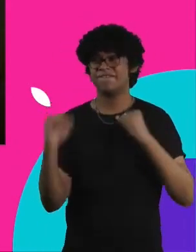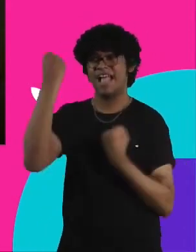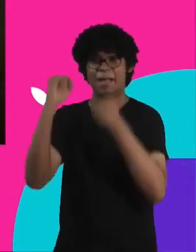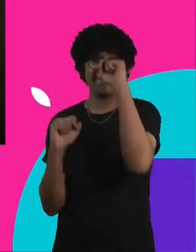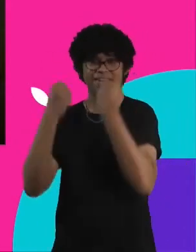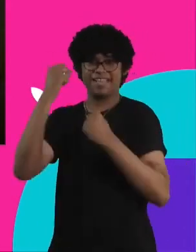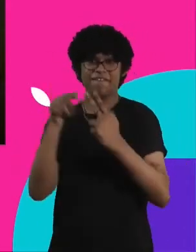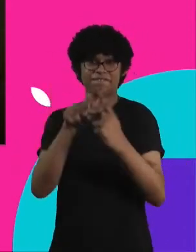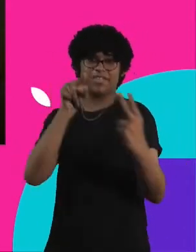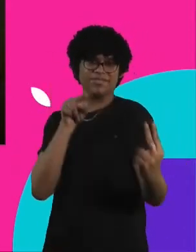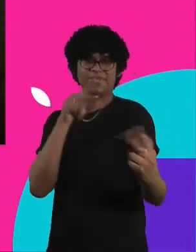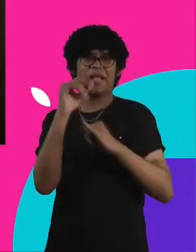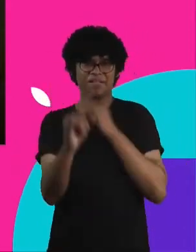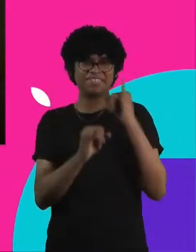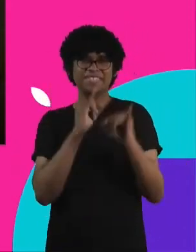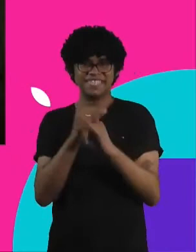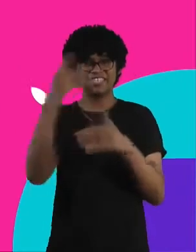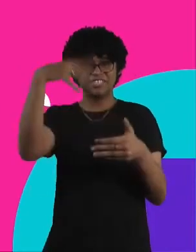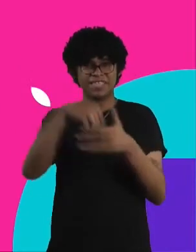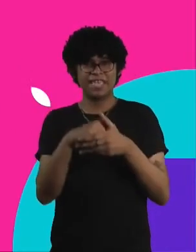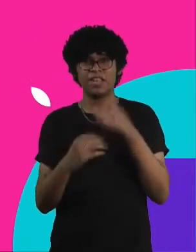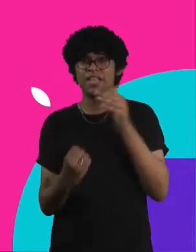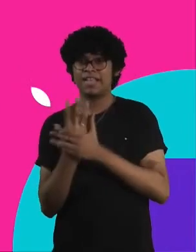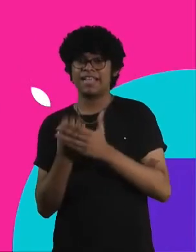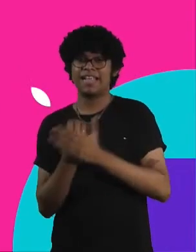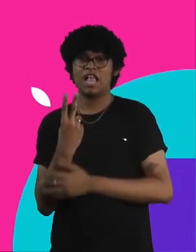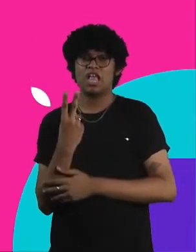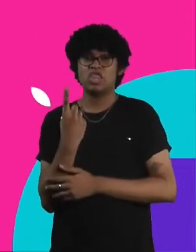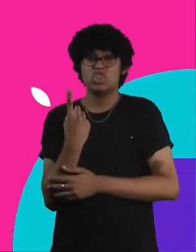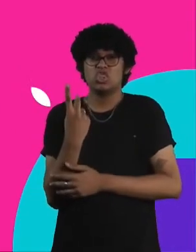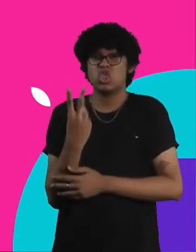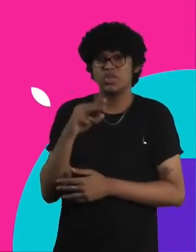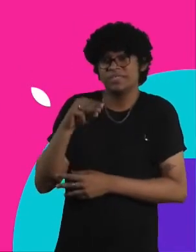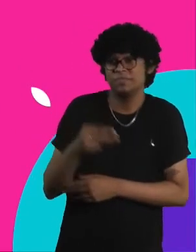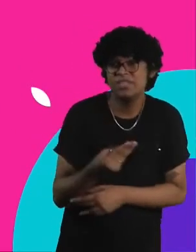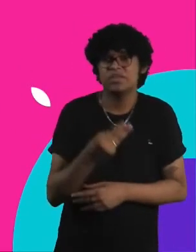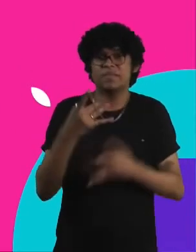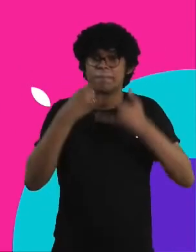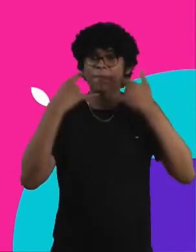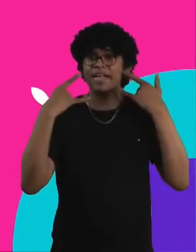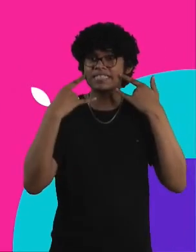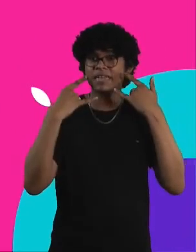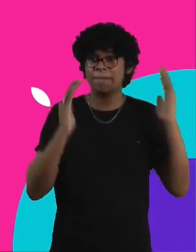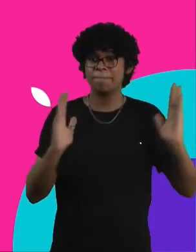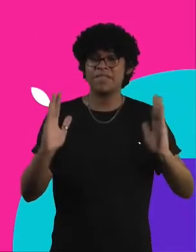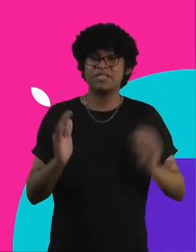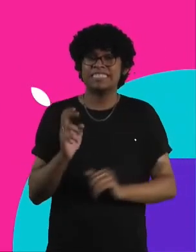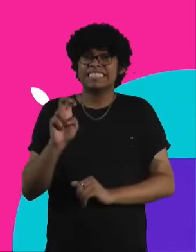de fábrica virtual, para produzir 12 milhões de máscaras num período de 5 meses, para gerar renda